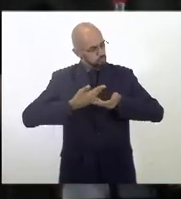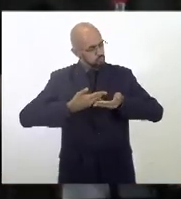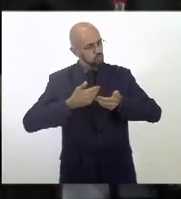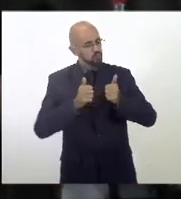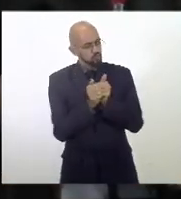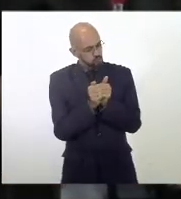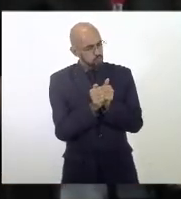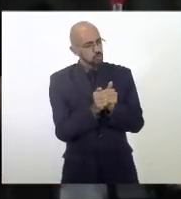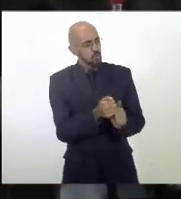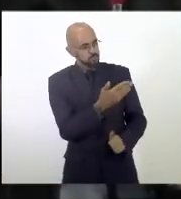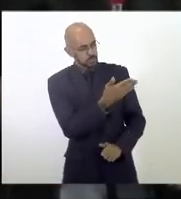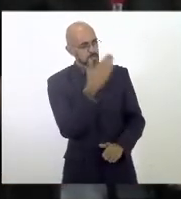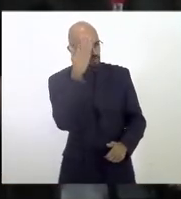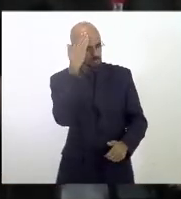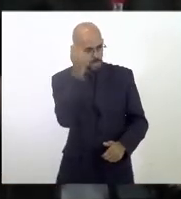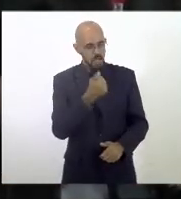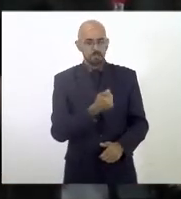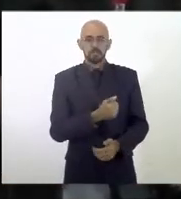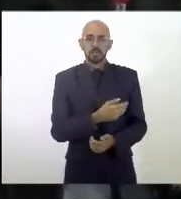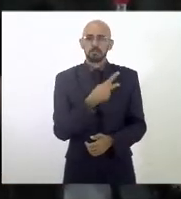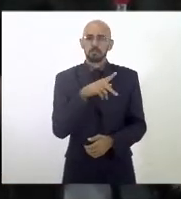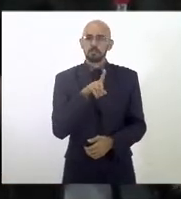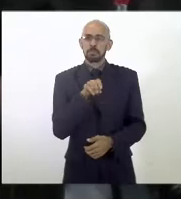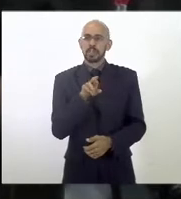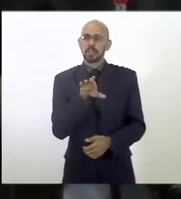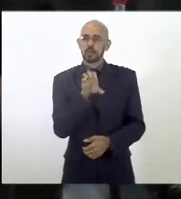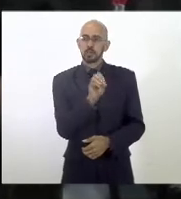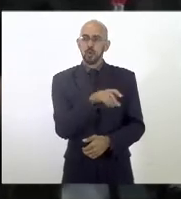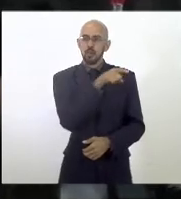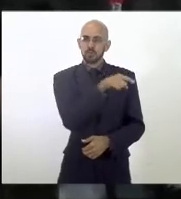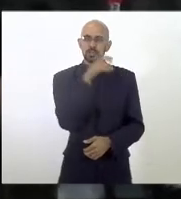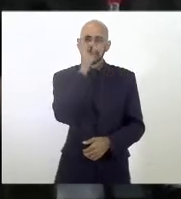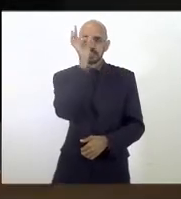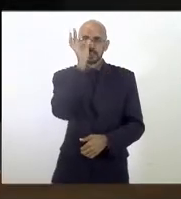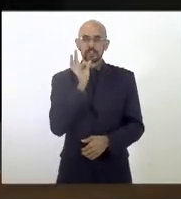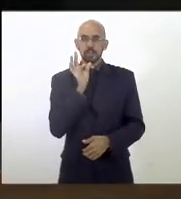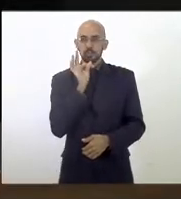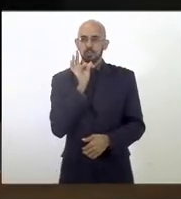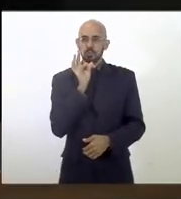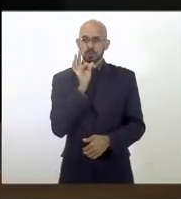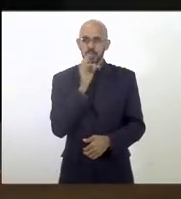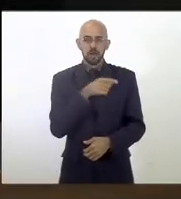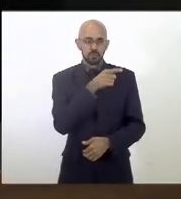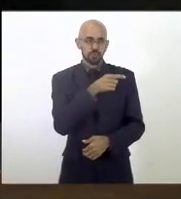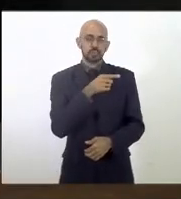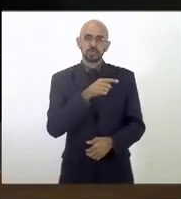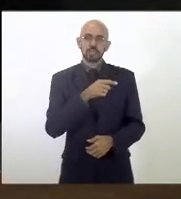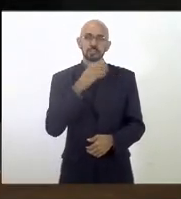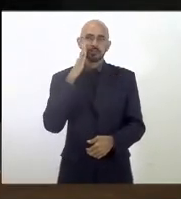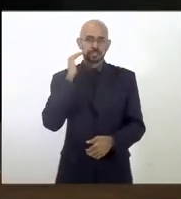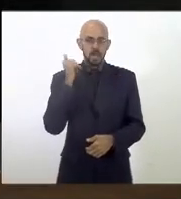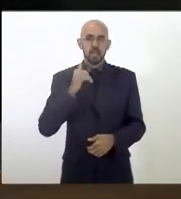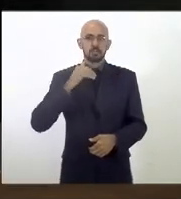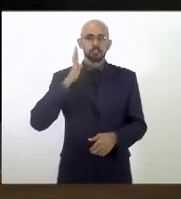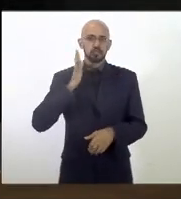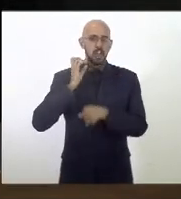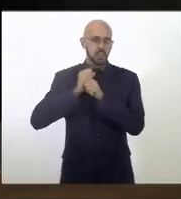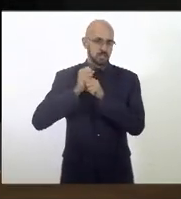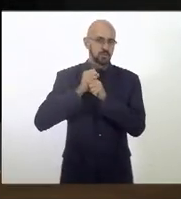sabe, você, Pedro, é testemunha disso nos últimos